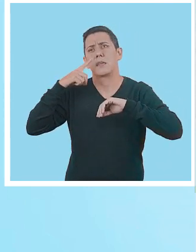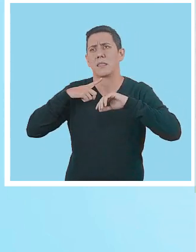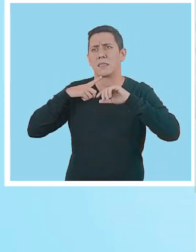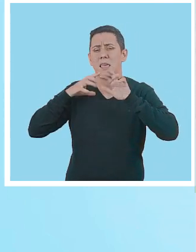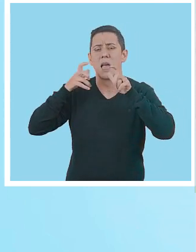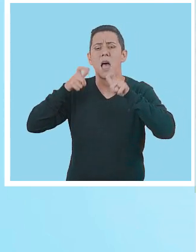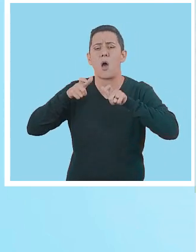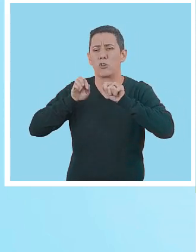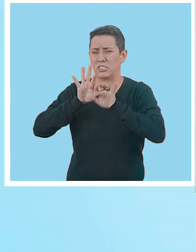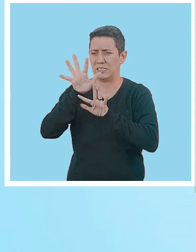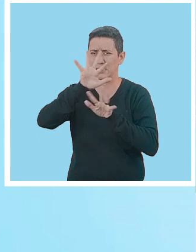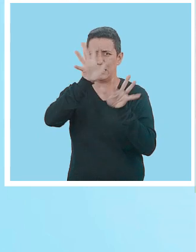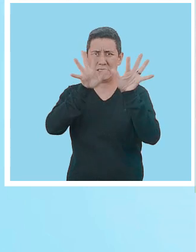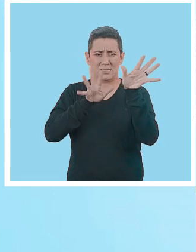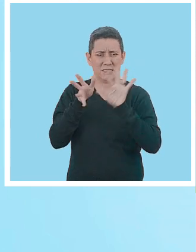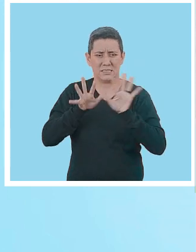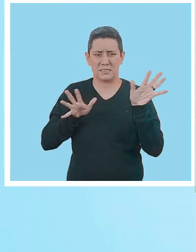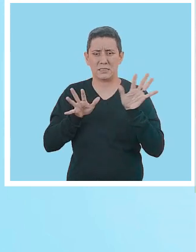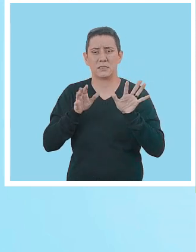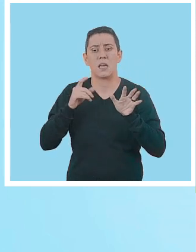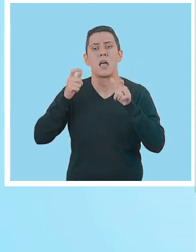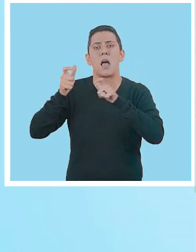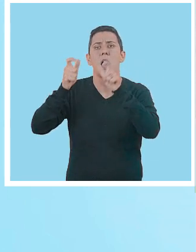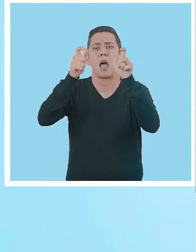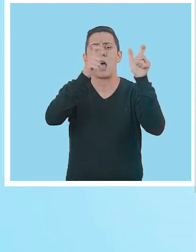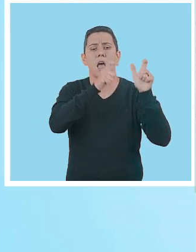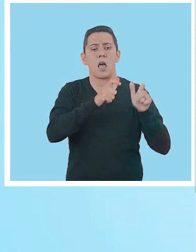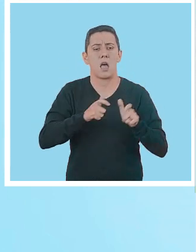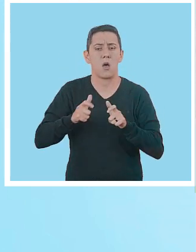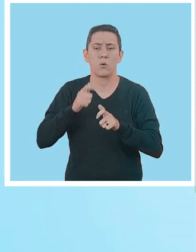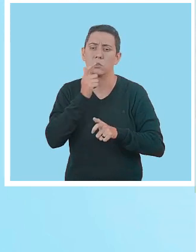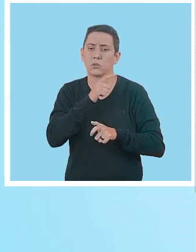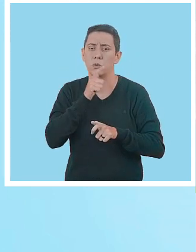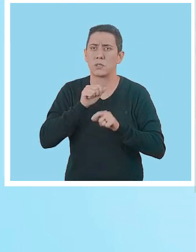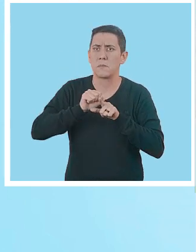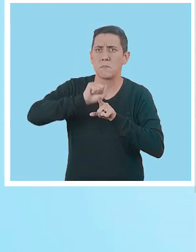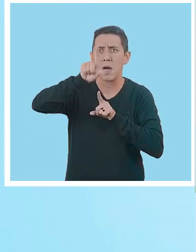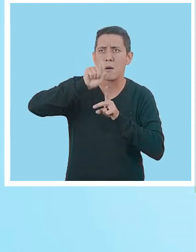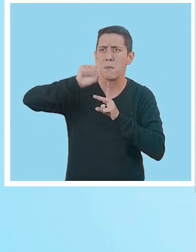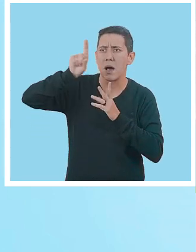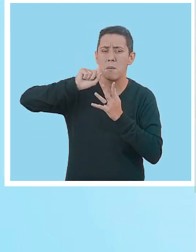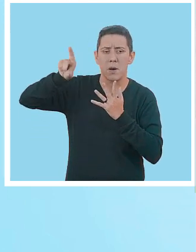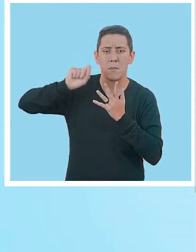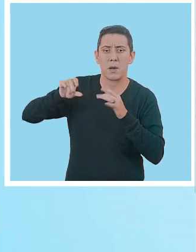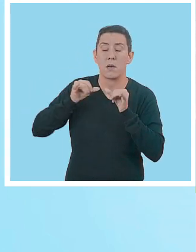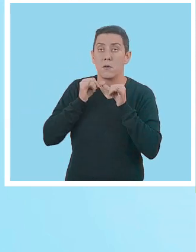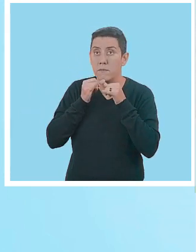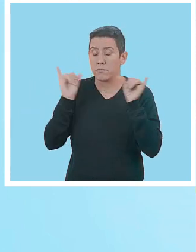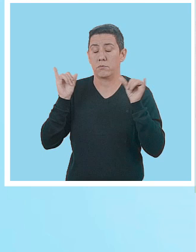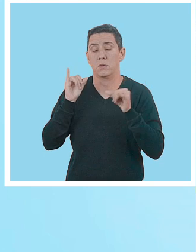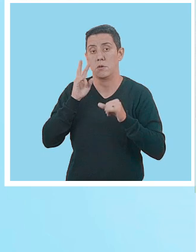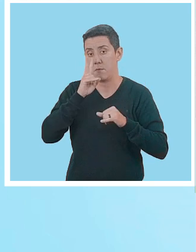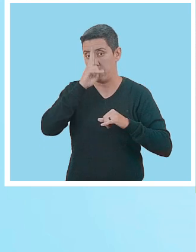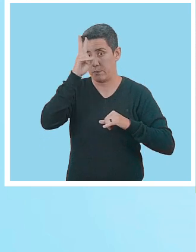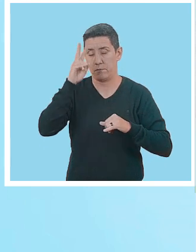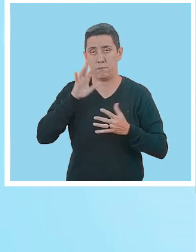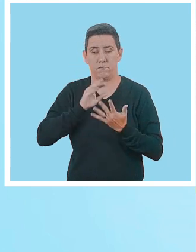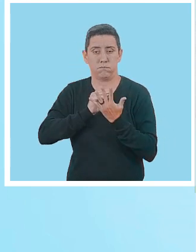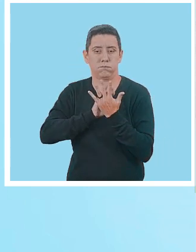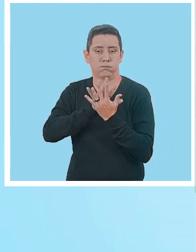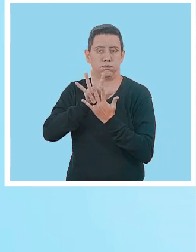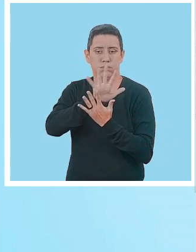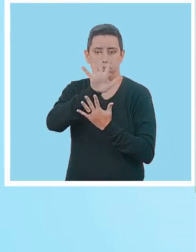transmissão do sistema de em todas as linhas aí são linhas de alta tensão que estão representadas